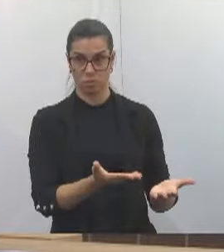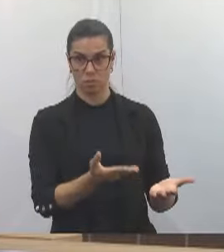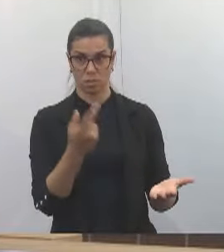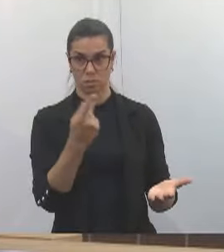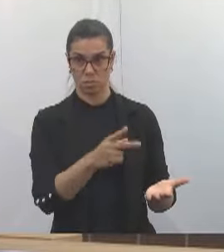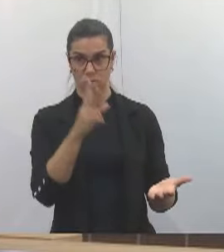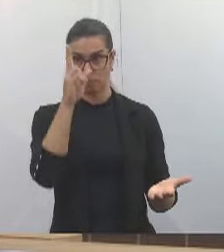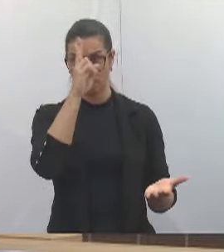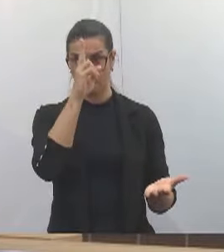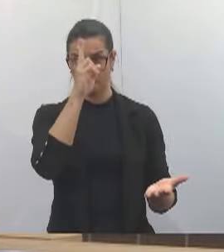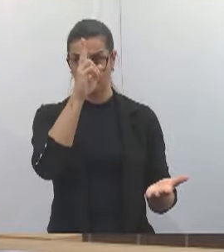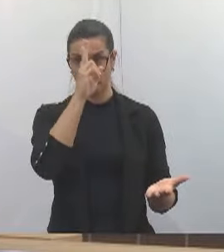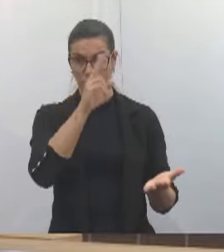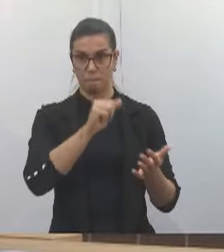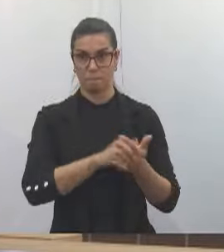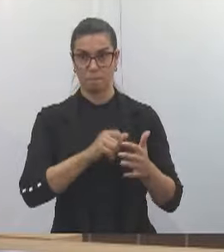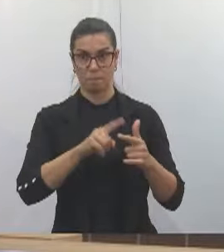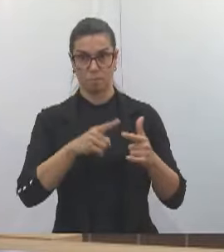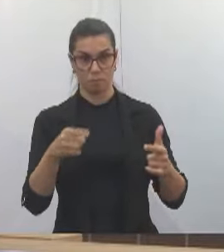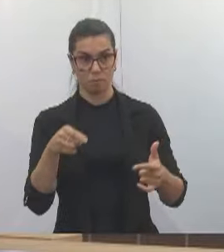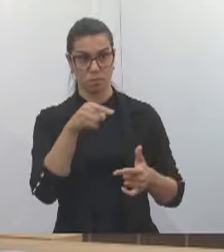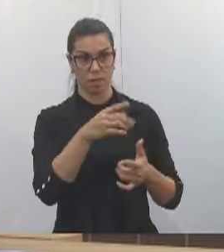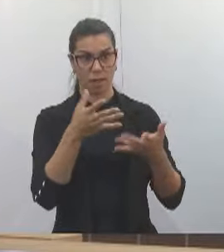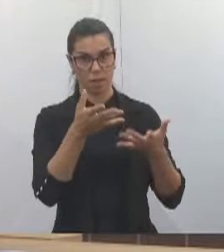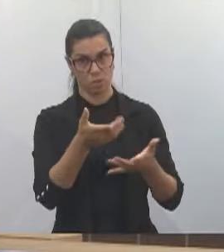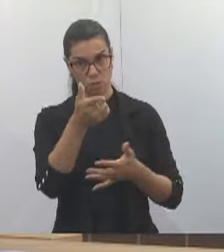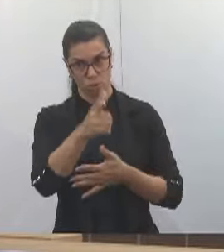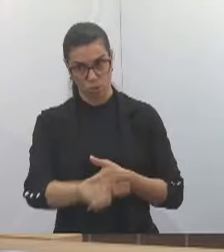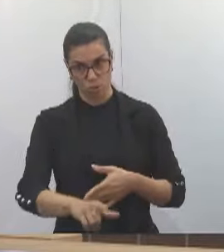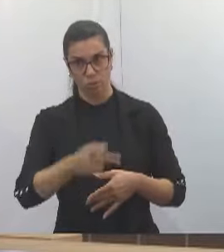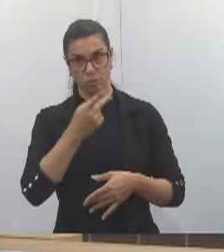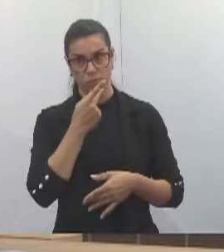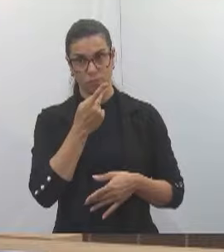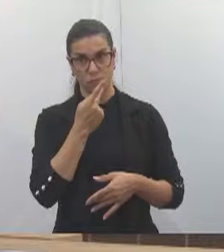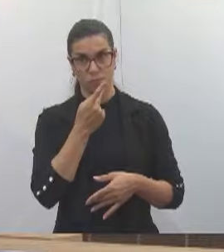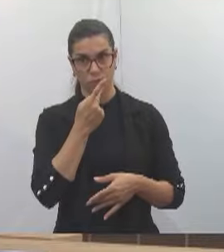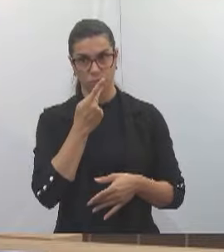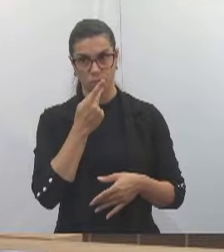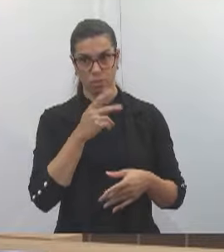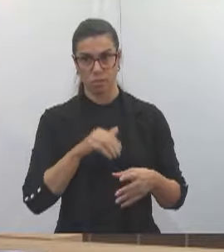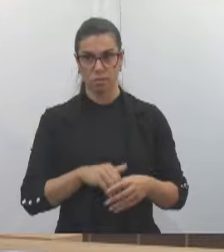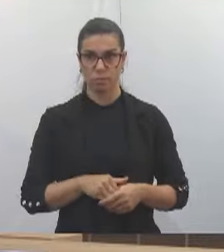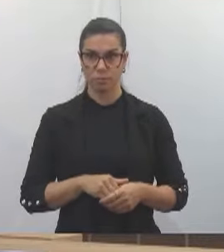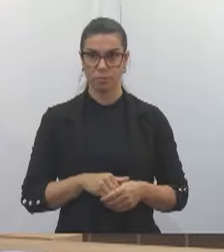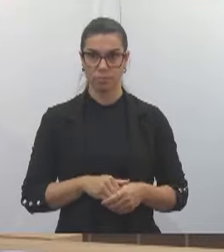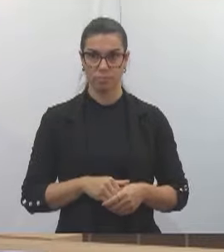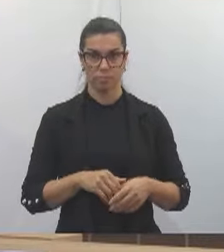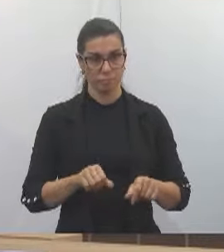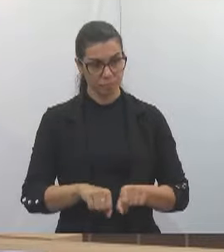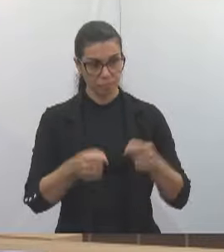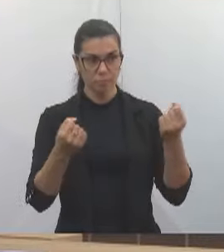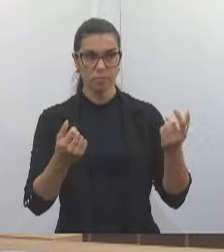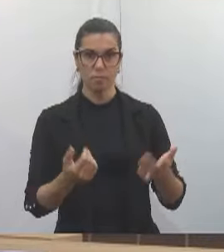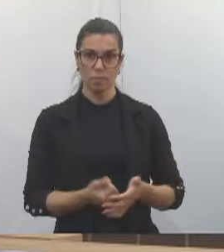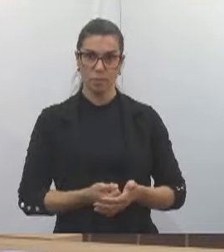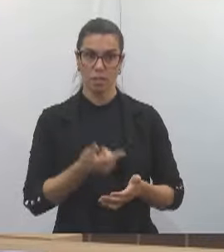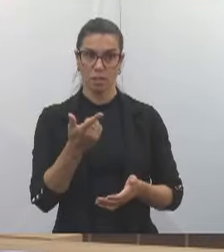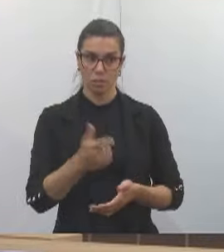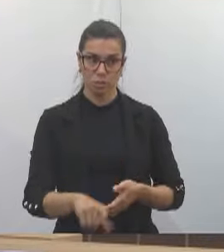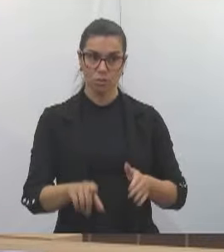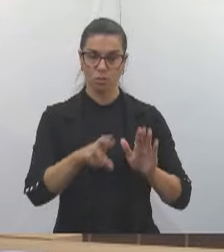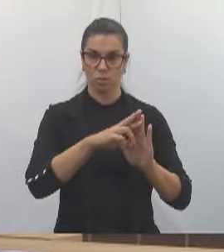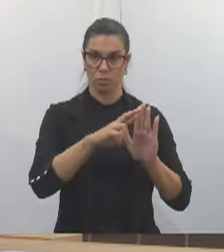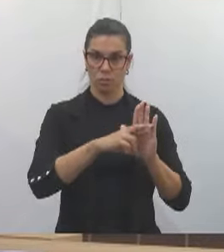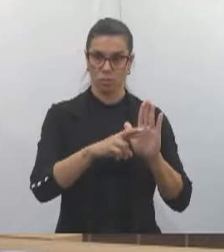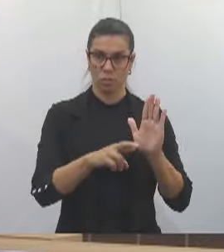história. Concordo com você. Agora você quer pegar outro minuto para falar. Você quer quebrar o regimento de novo. O projeto, Anny, e aí você quer que a população... Você tem que falar. Que você é uma